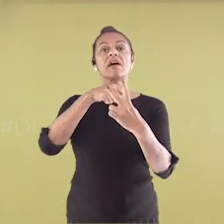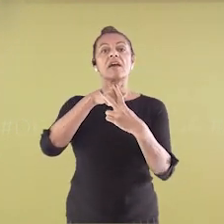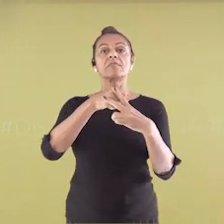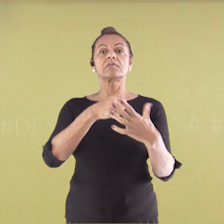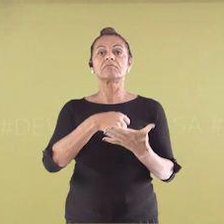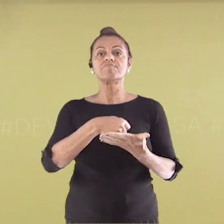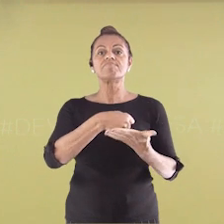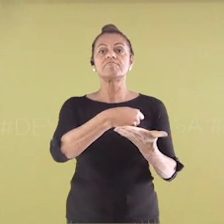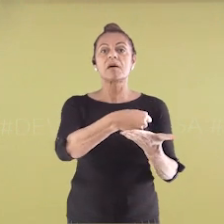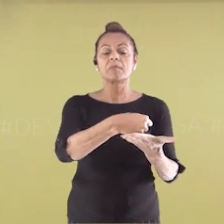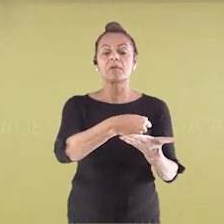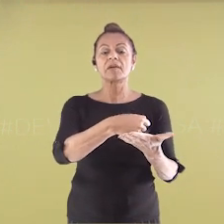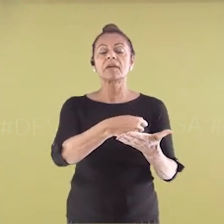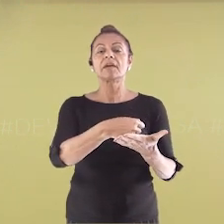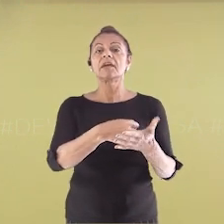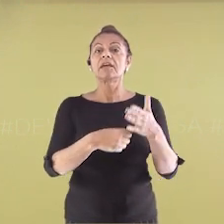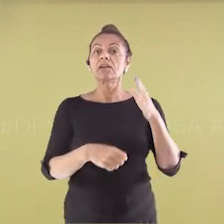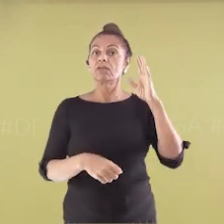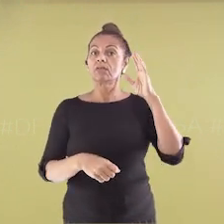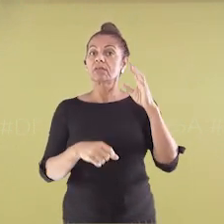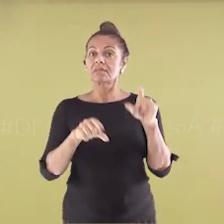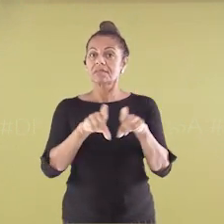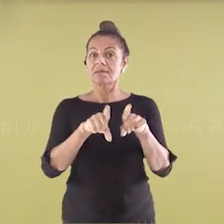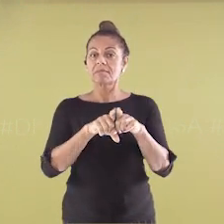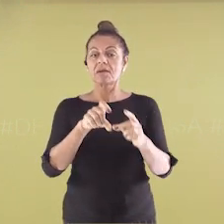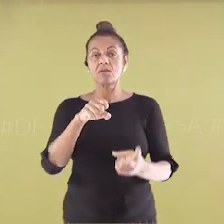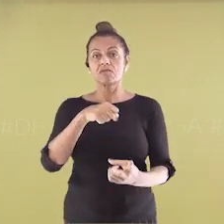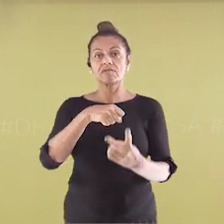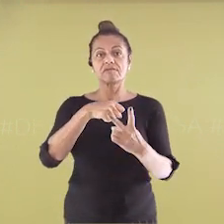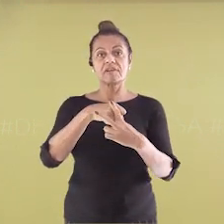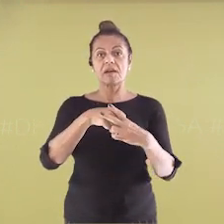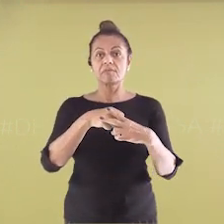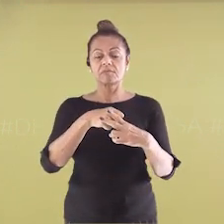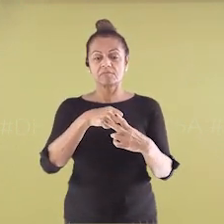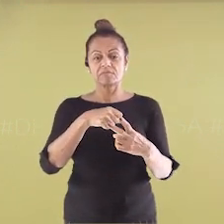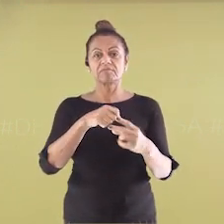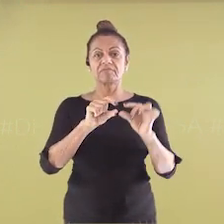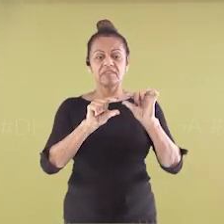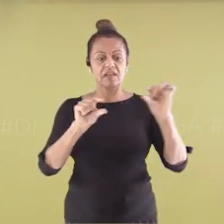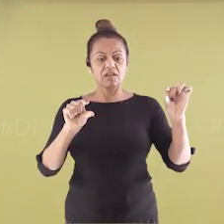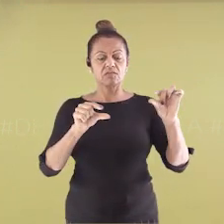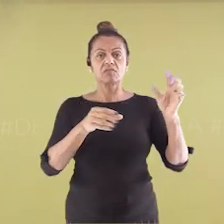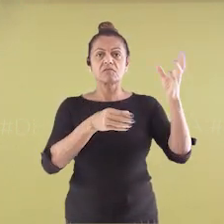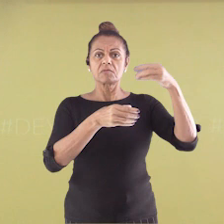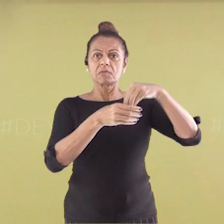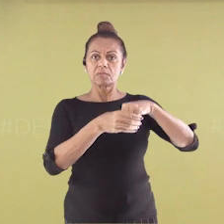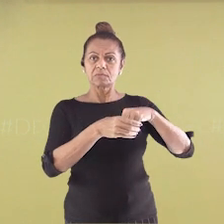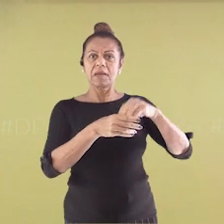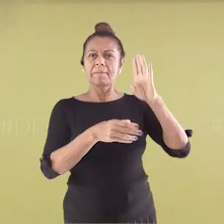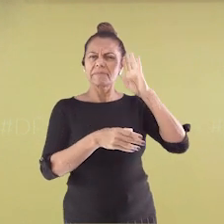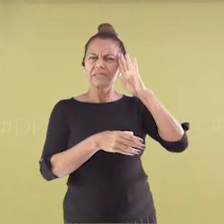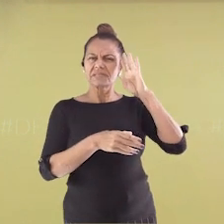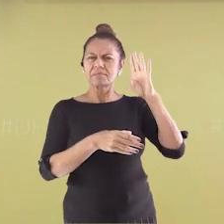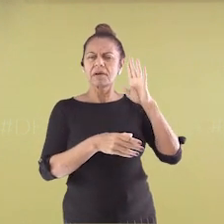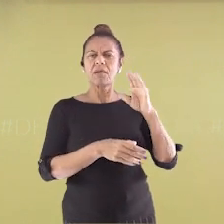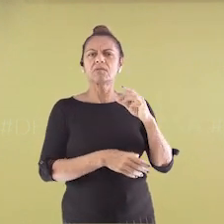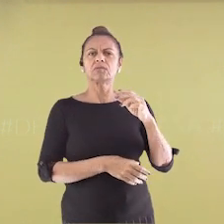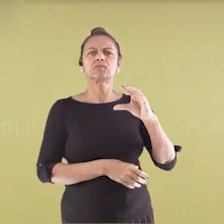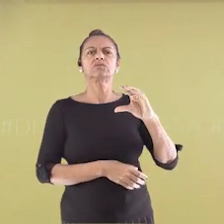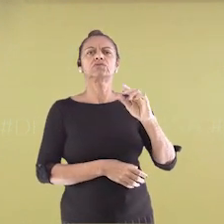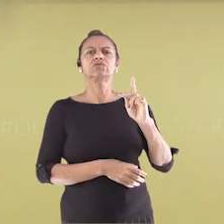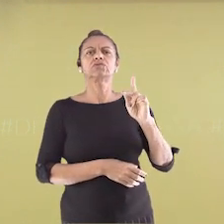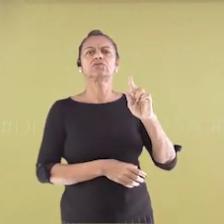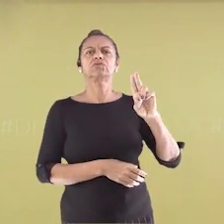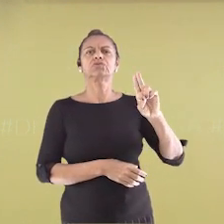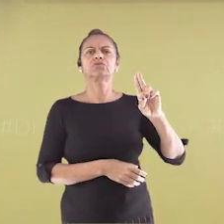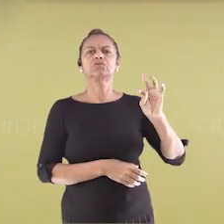verbo auxiliar. Nós temos o verbo principal, que é o chutada, e temos o agente da passiva,